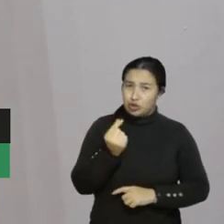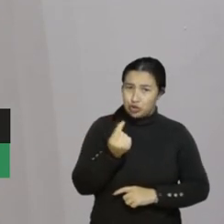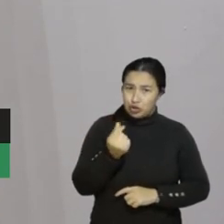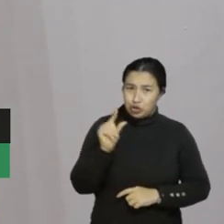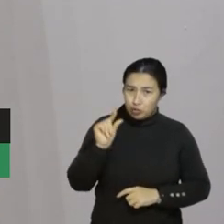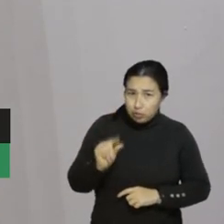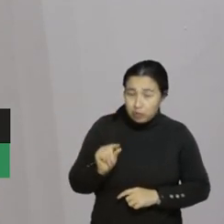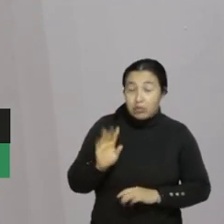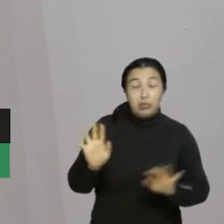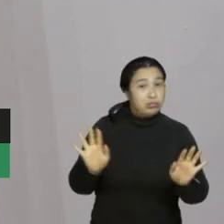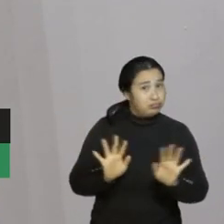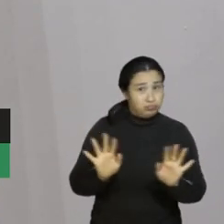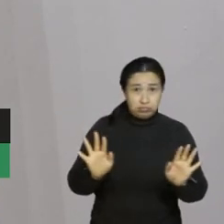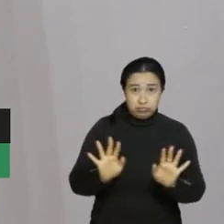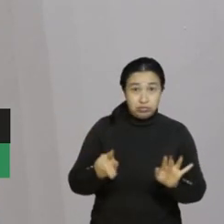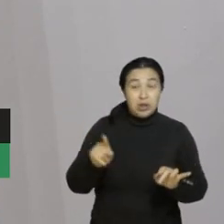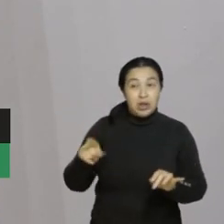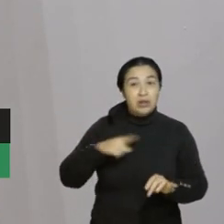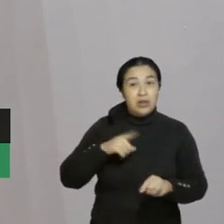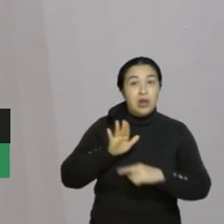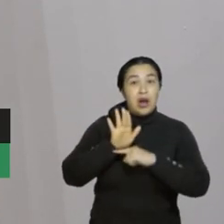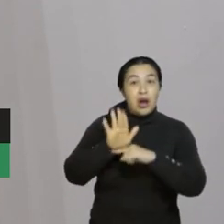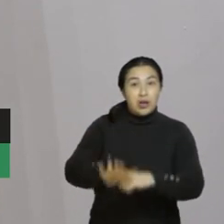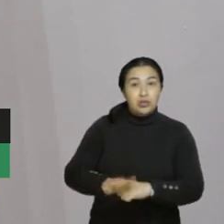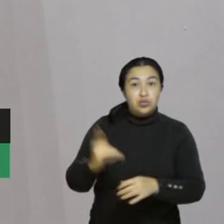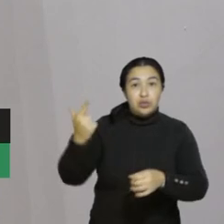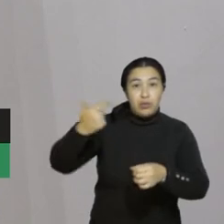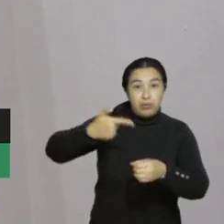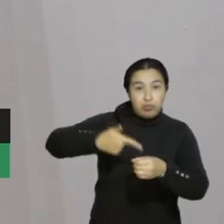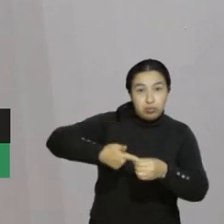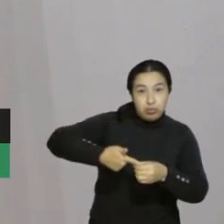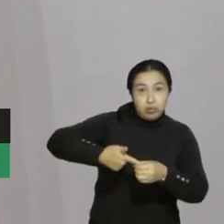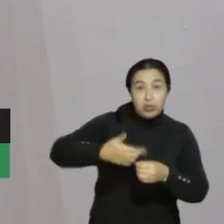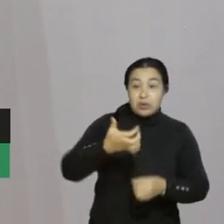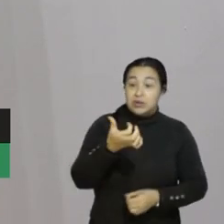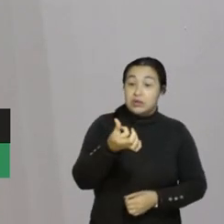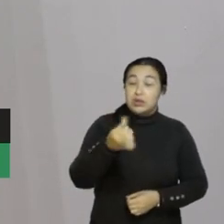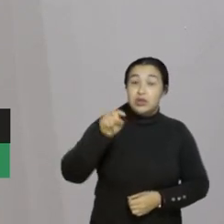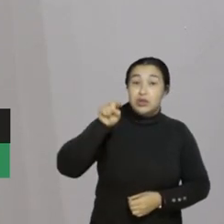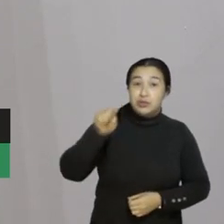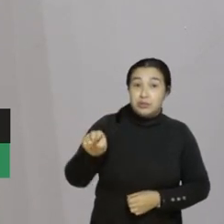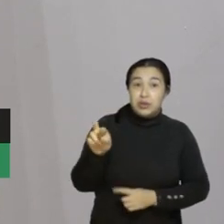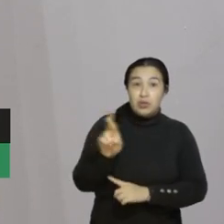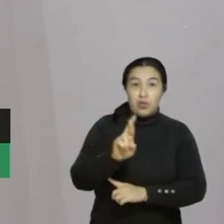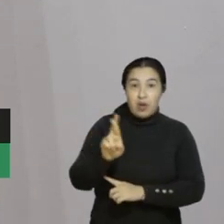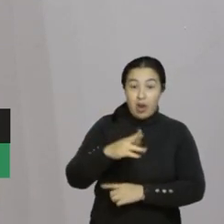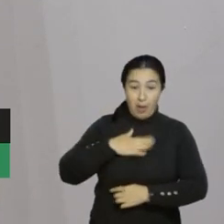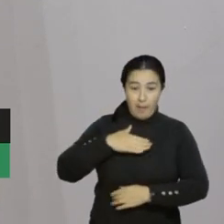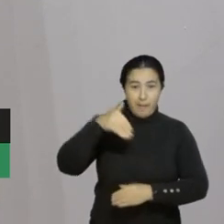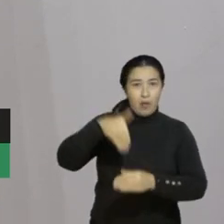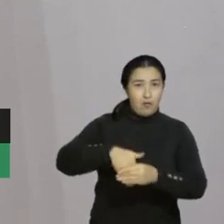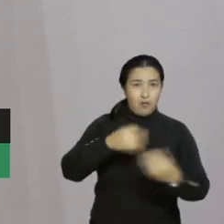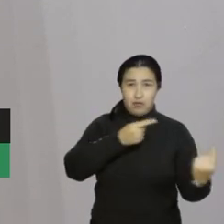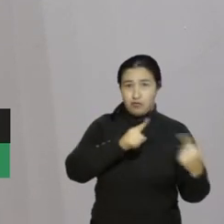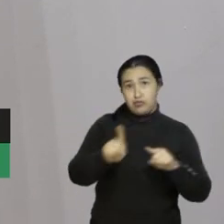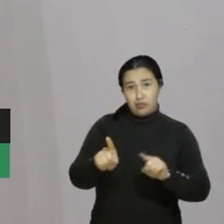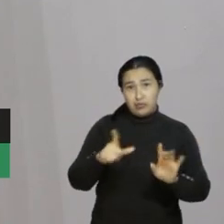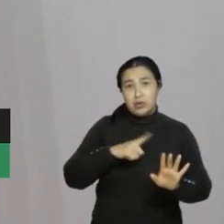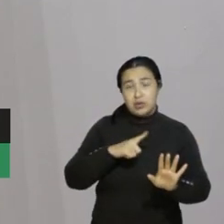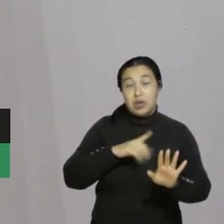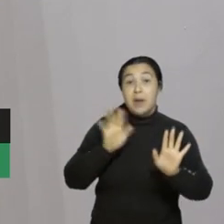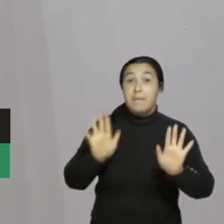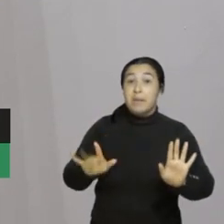auxílio gasolina, combustível de R$ 6.000, aprovado aqui com meu voto contrário. Salário